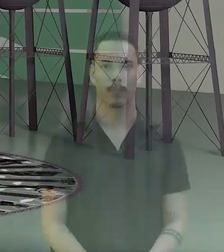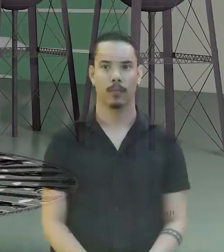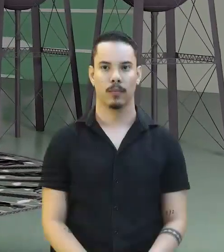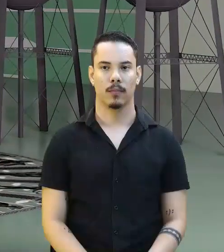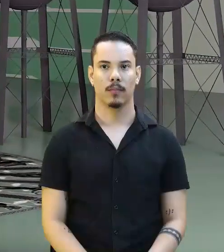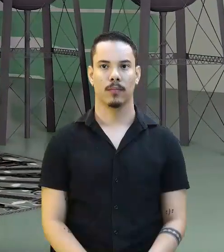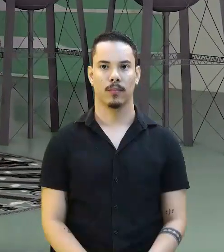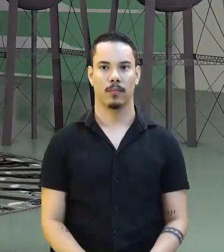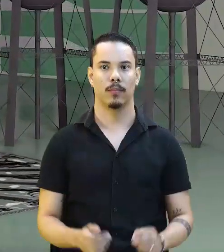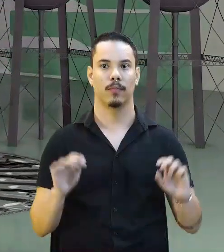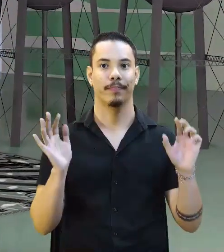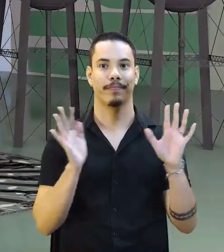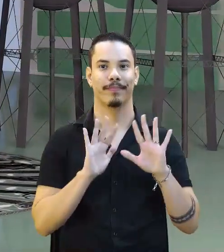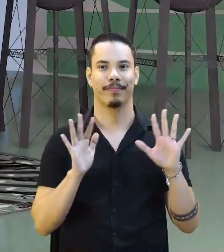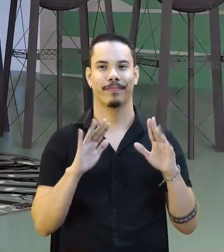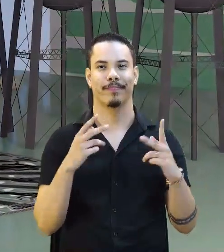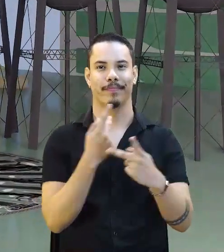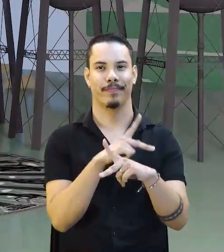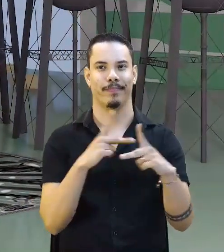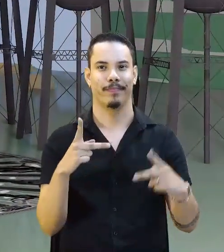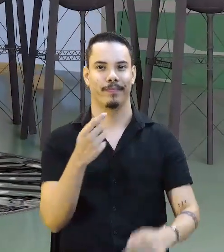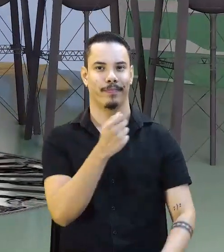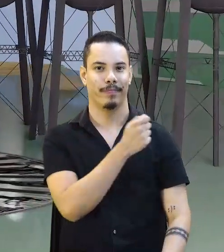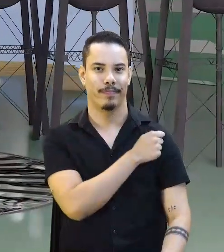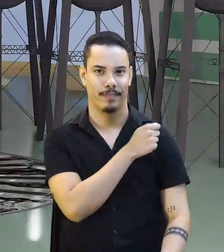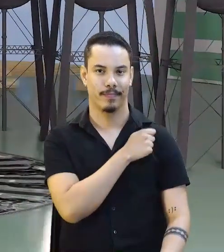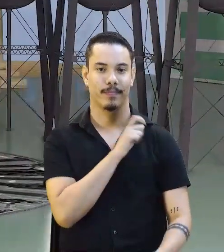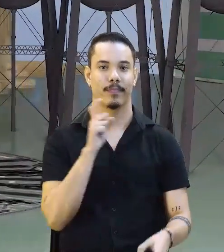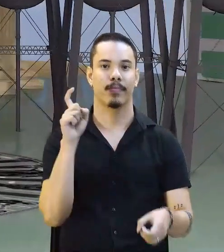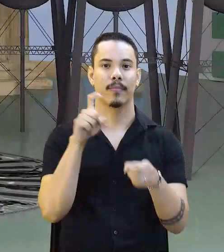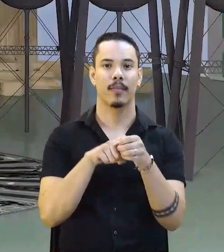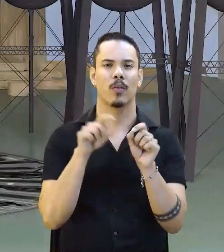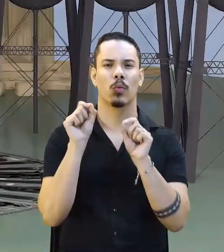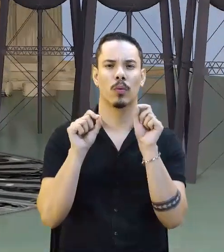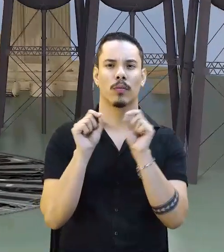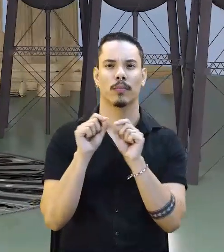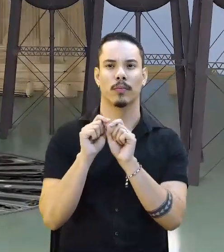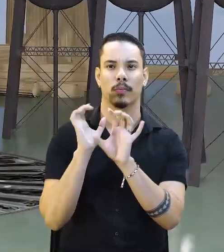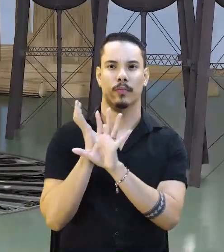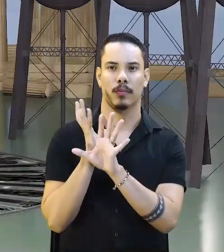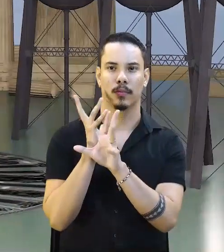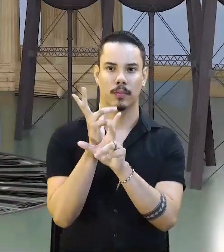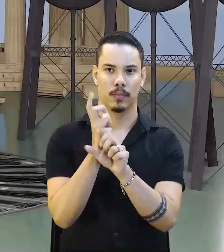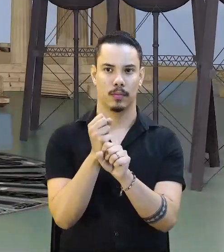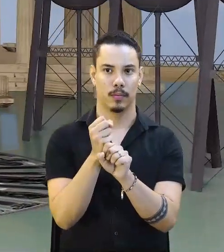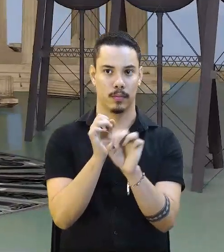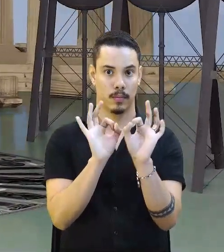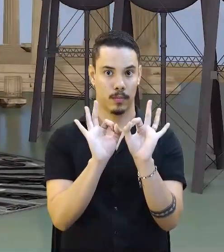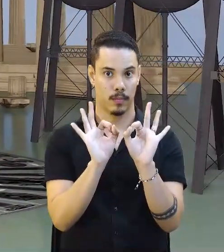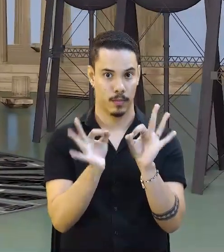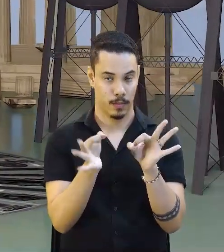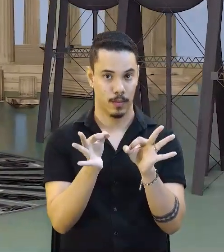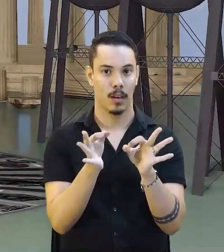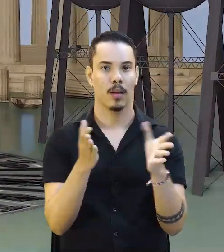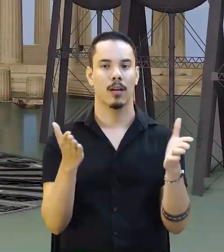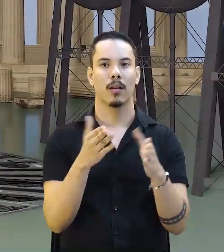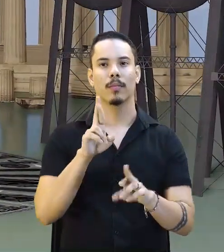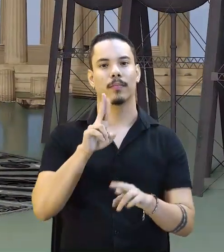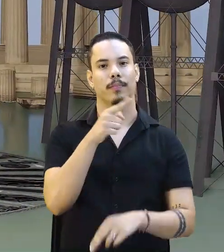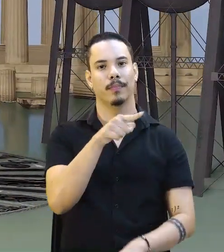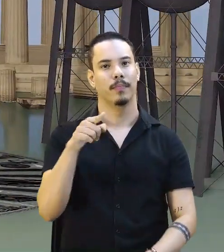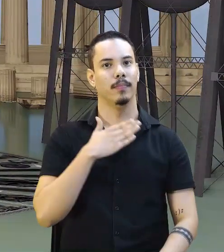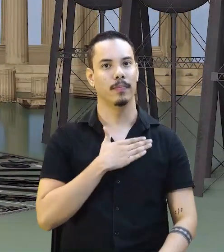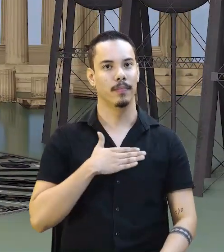Olá, queridos estudantes, estamos aqui de volta para a nossa revisão. Exatamente. E a gente espera que vocês tenham gostado